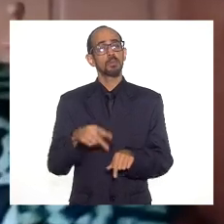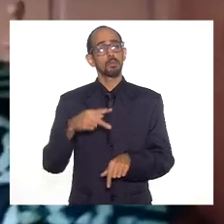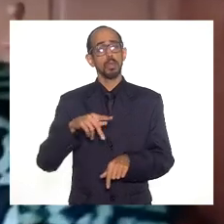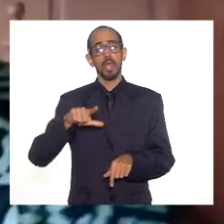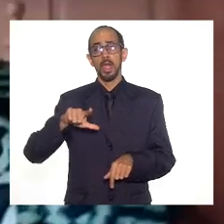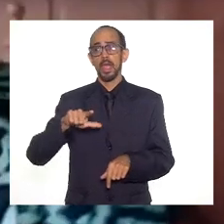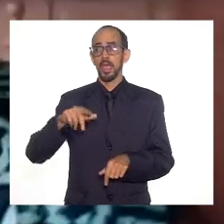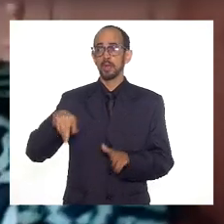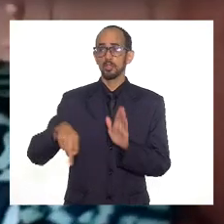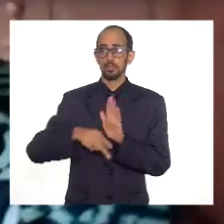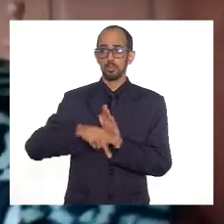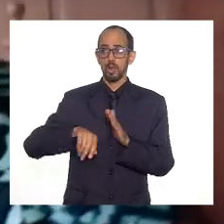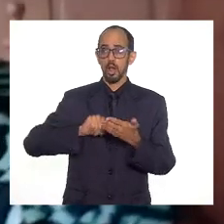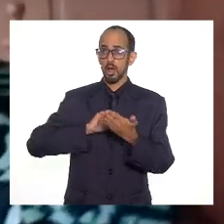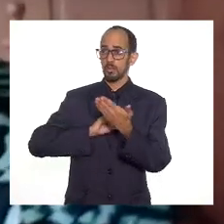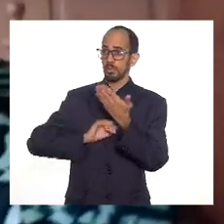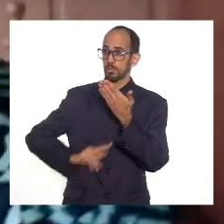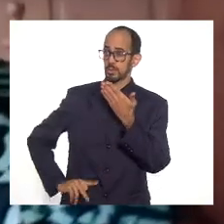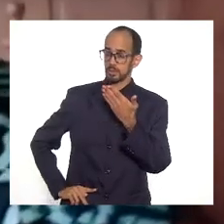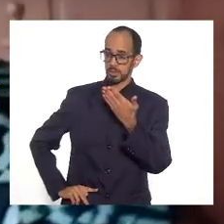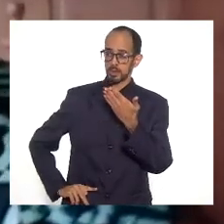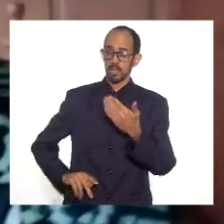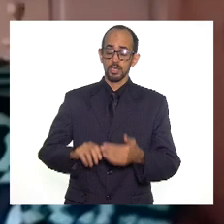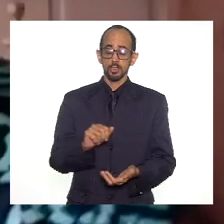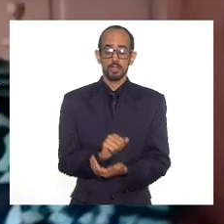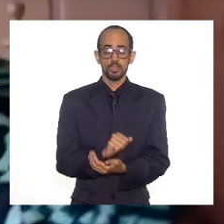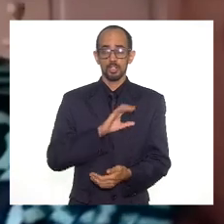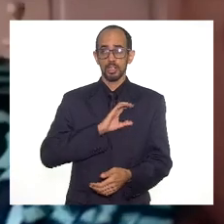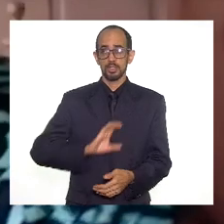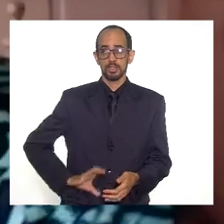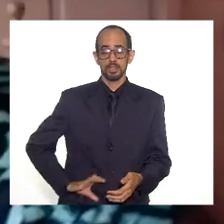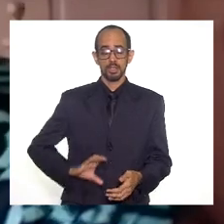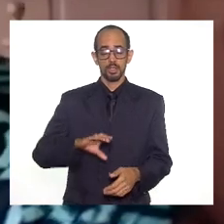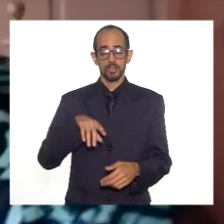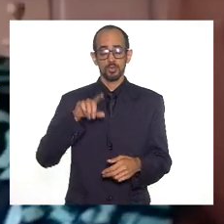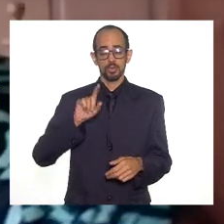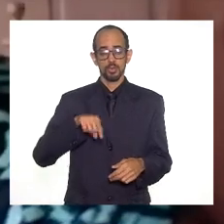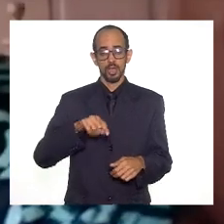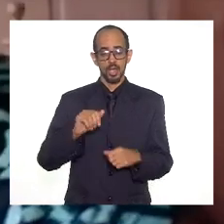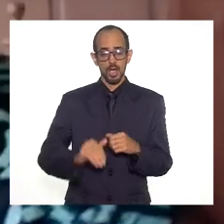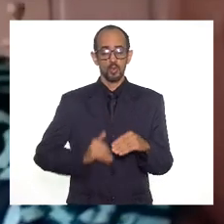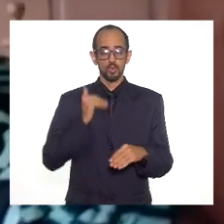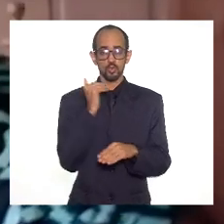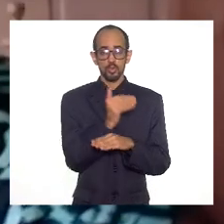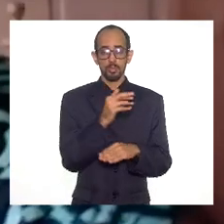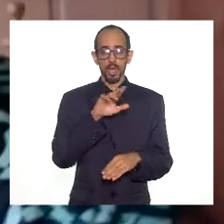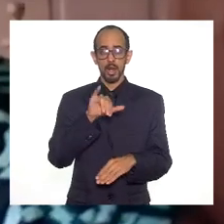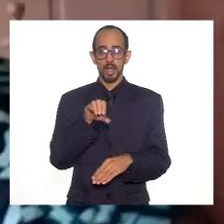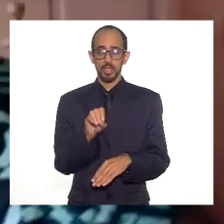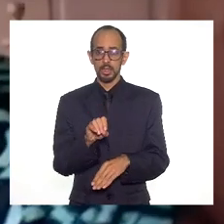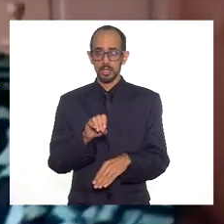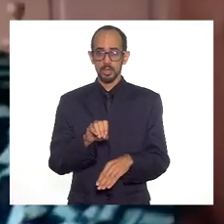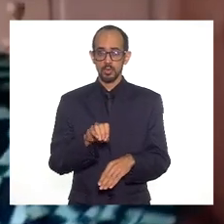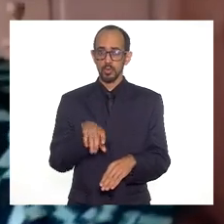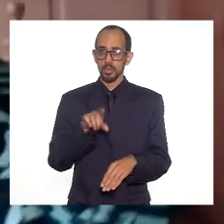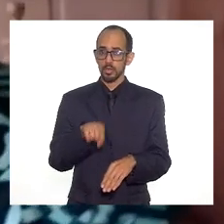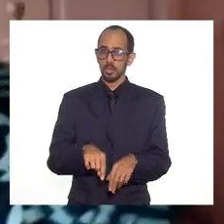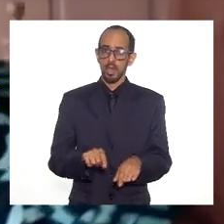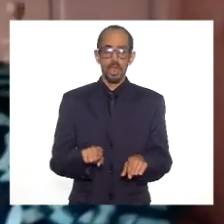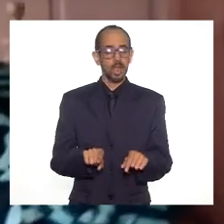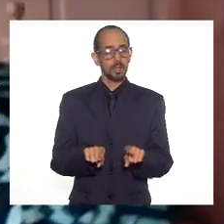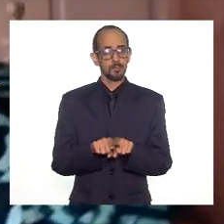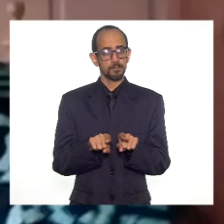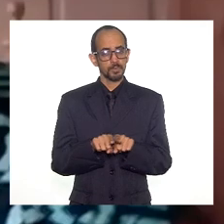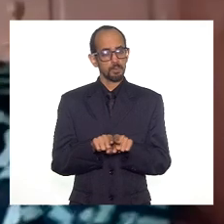Excelência, deputado André Siciliano, o Supera Rio, uma das principais atrizes